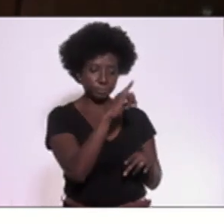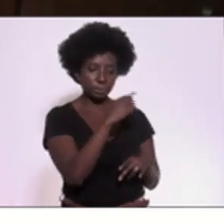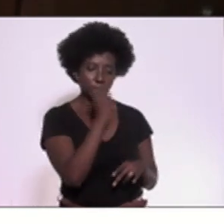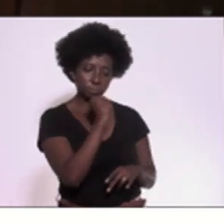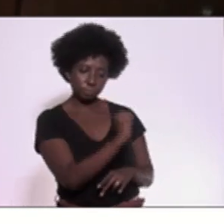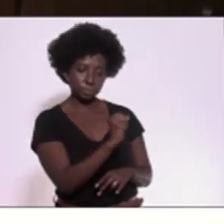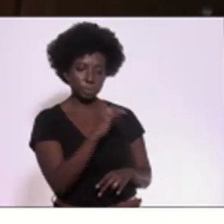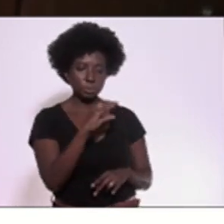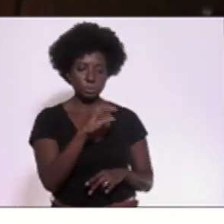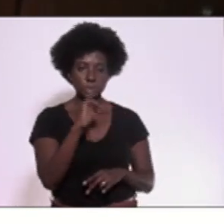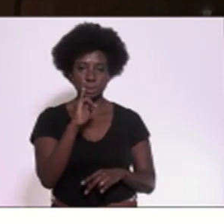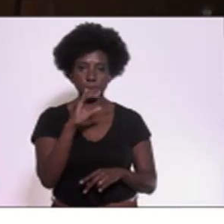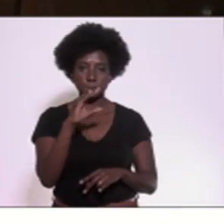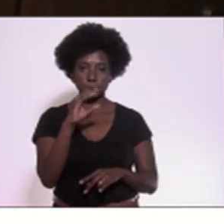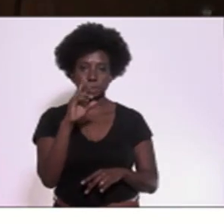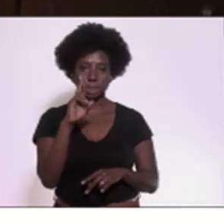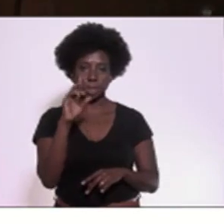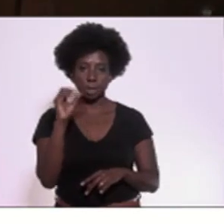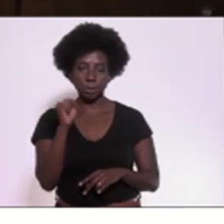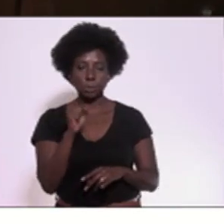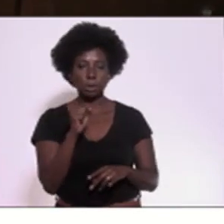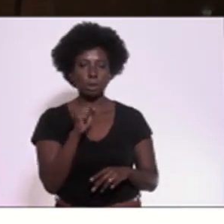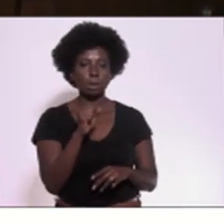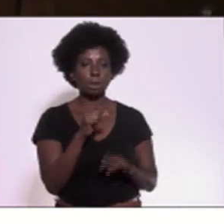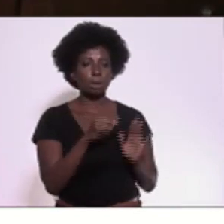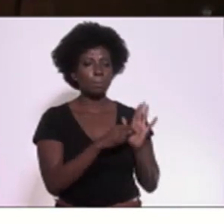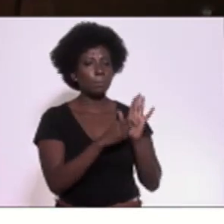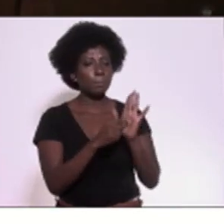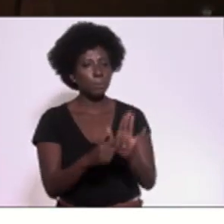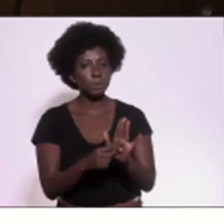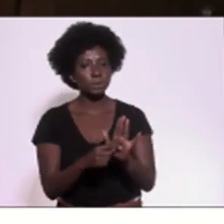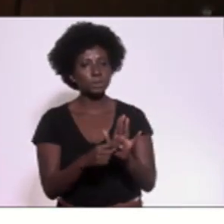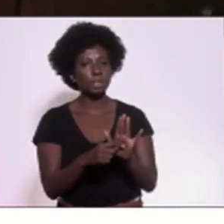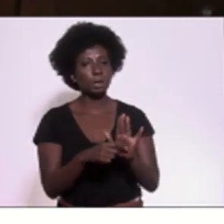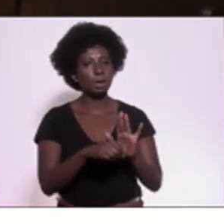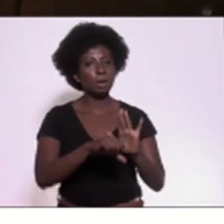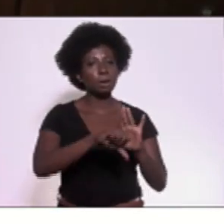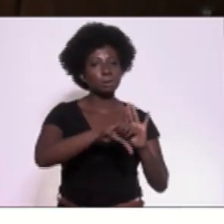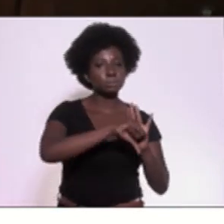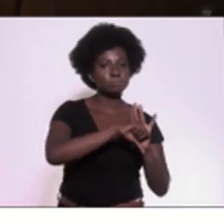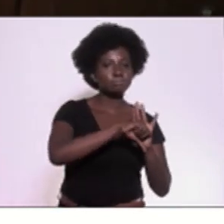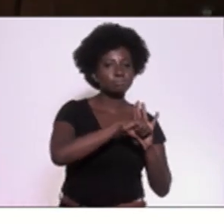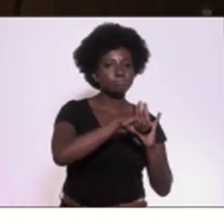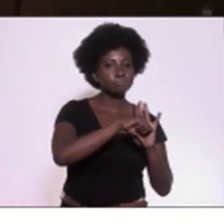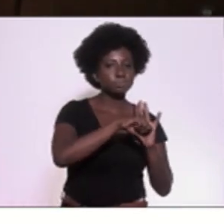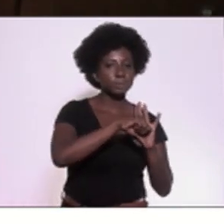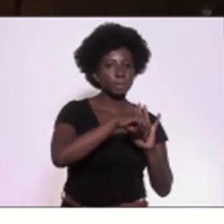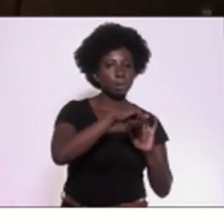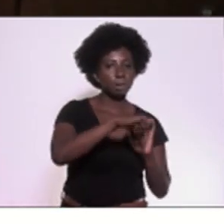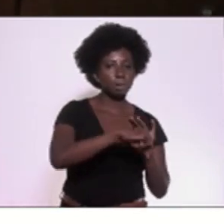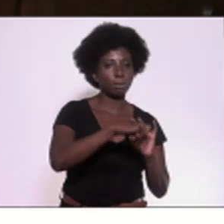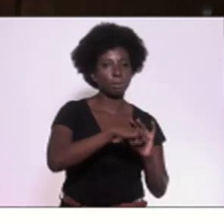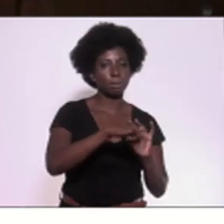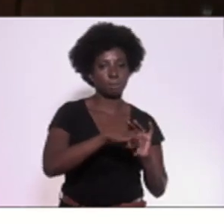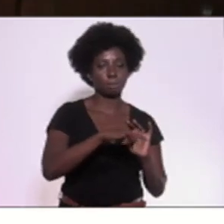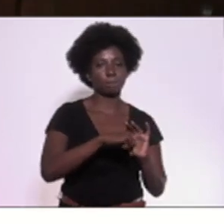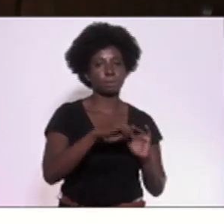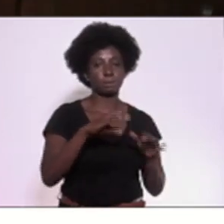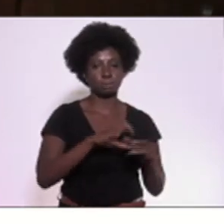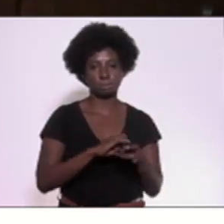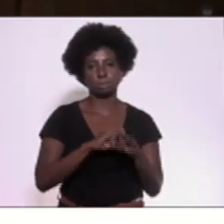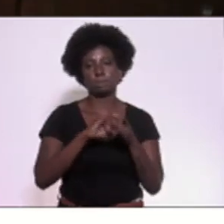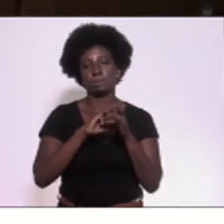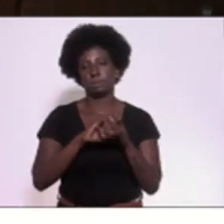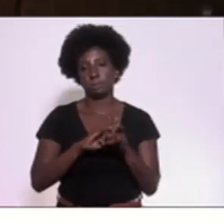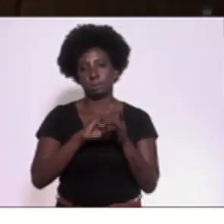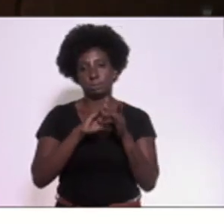cenário de crise da nossa democracia, onde quem dedica sua vida a conquistar o pão que vai